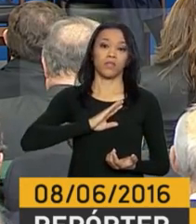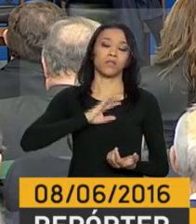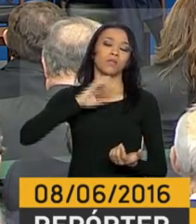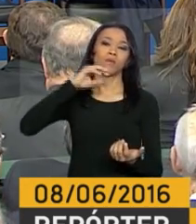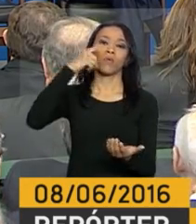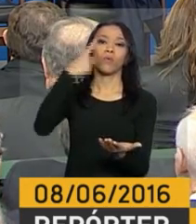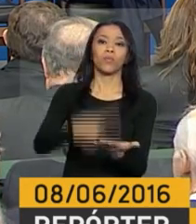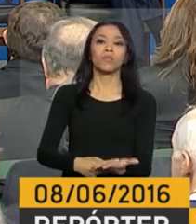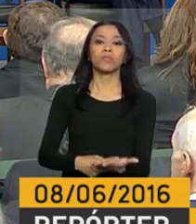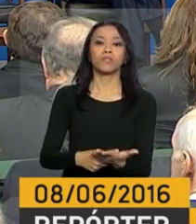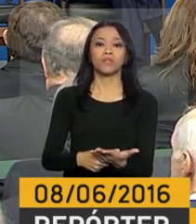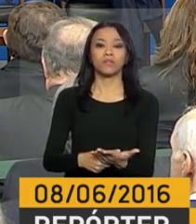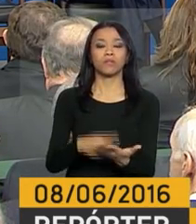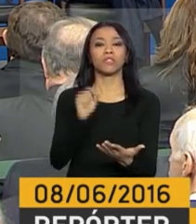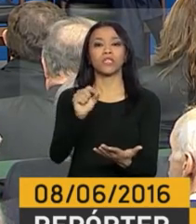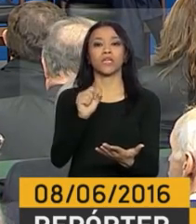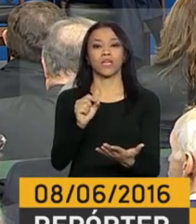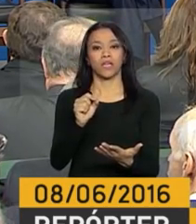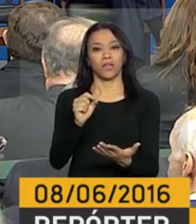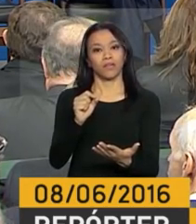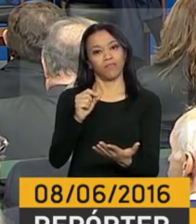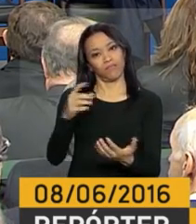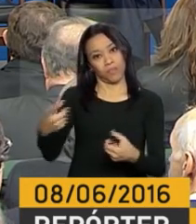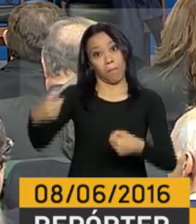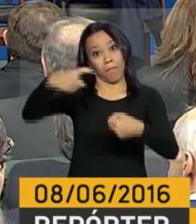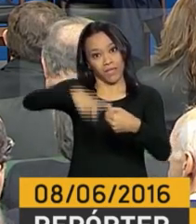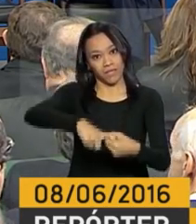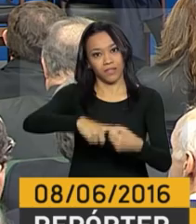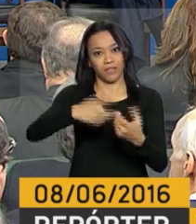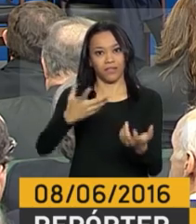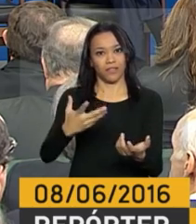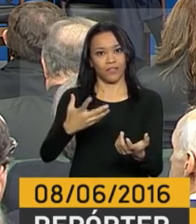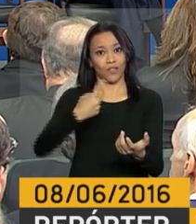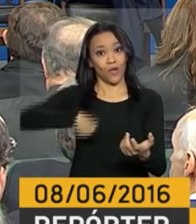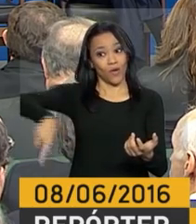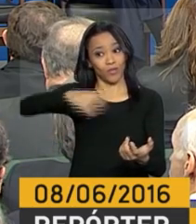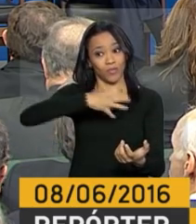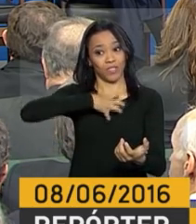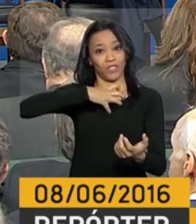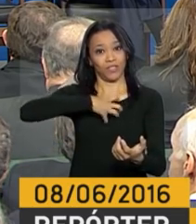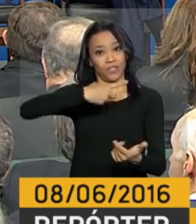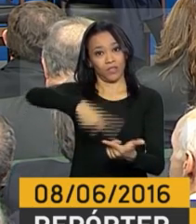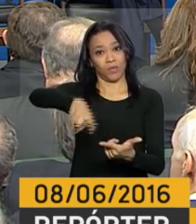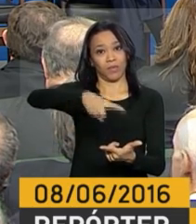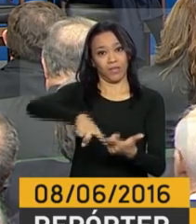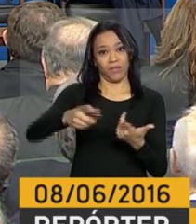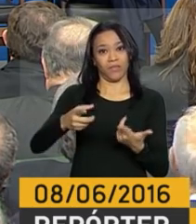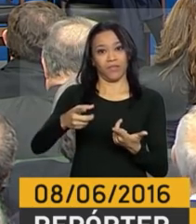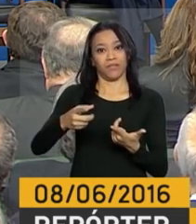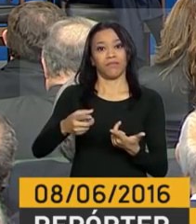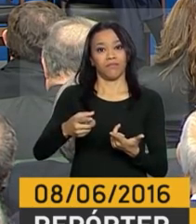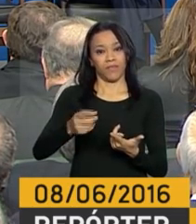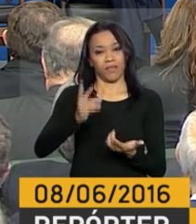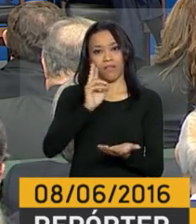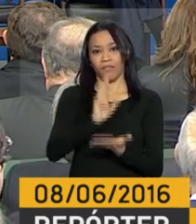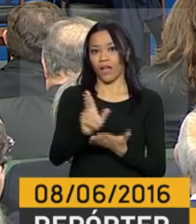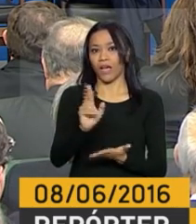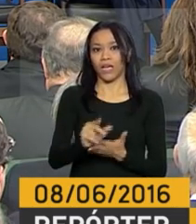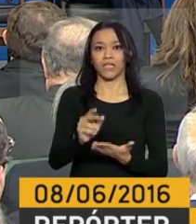processo de parcerias já se estamos sentindo esse problema várias eh